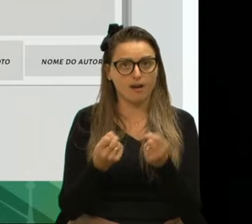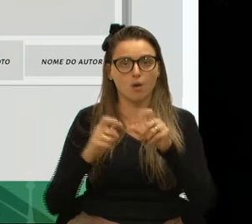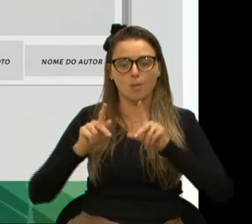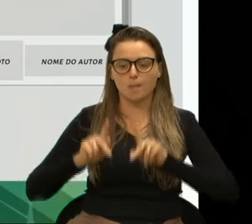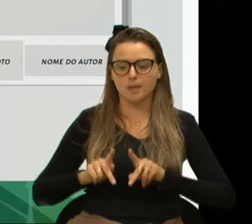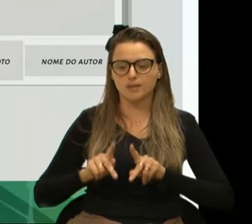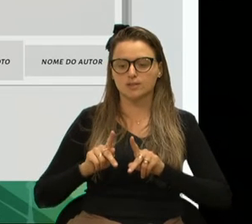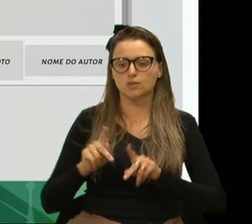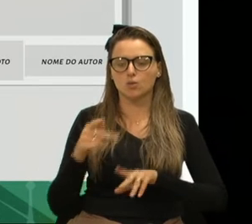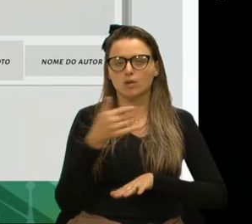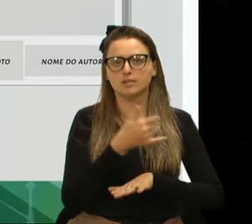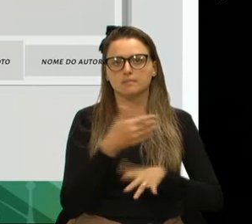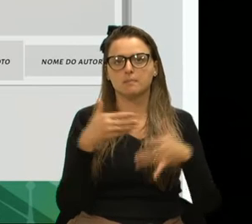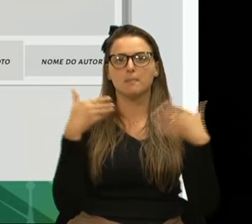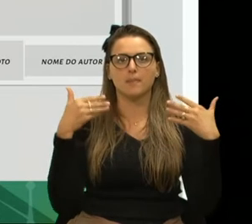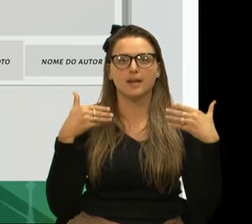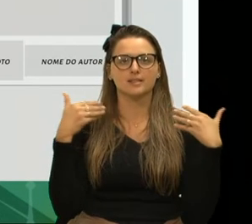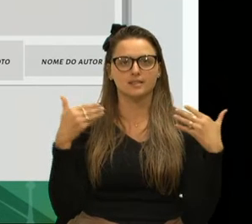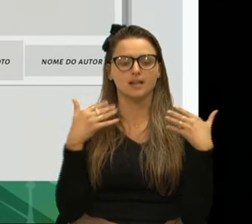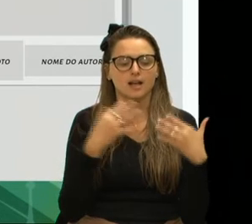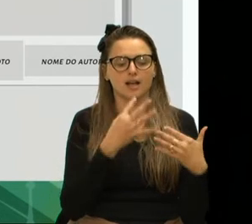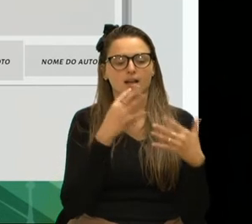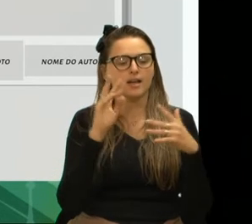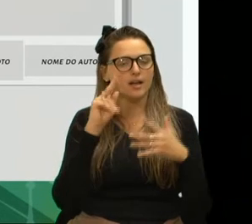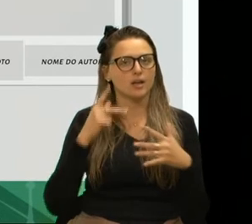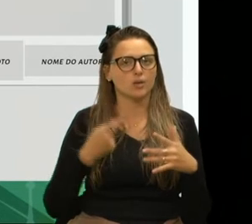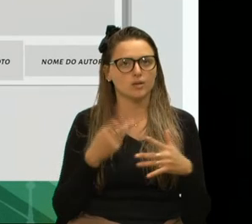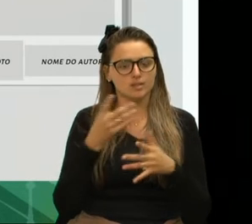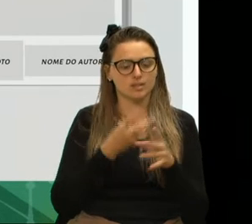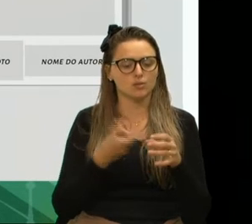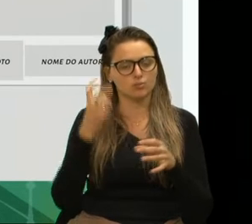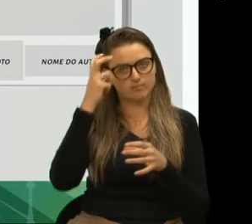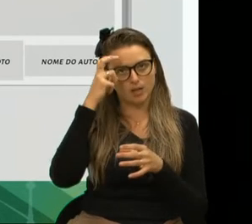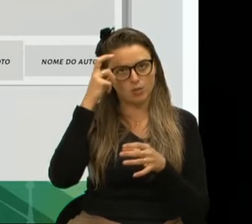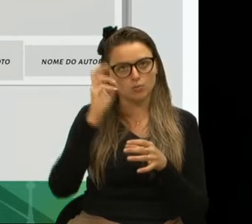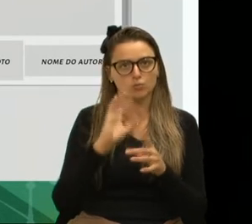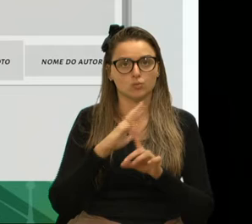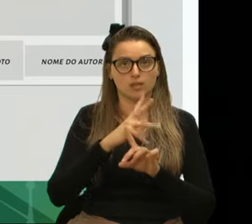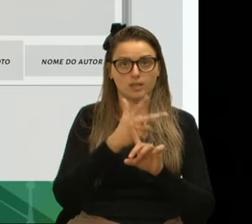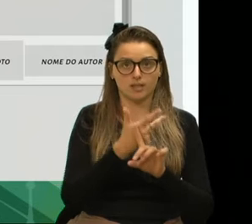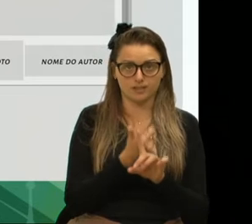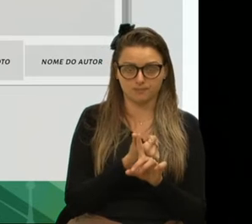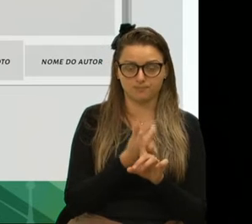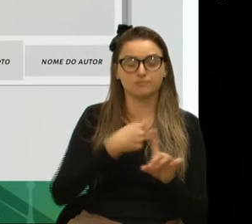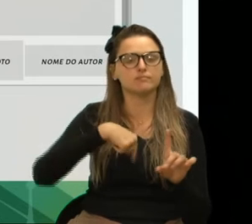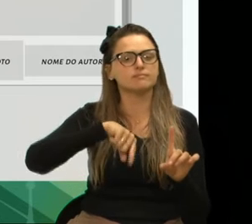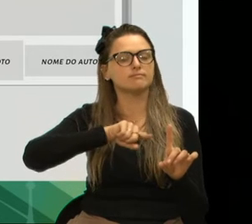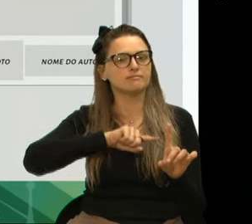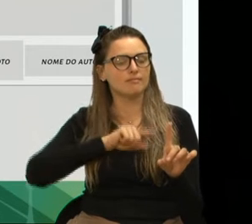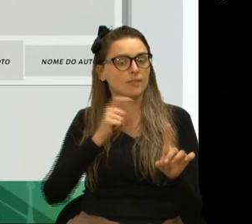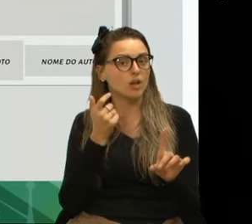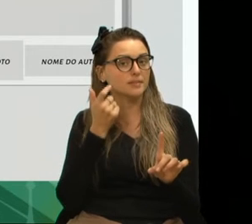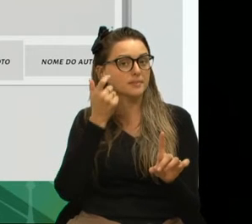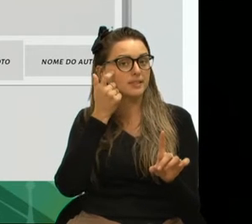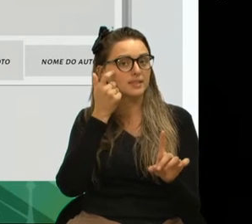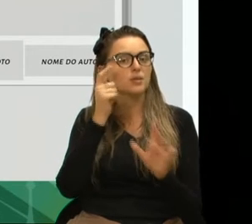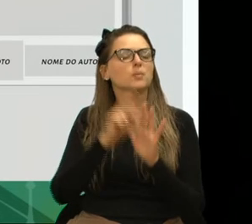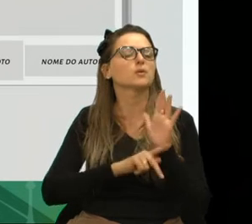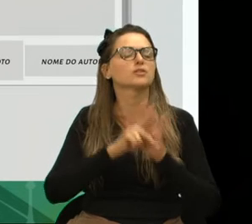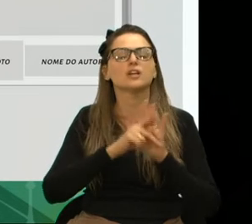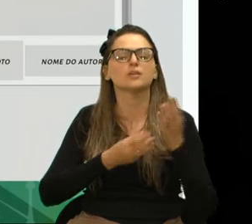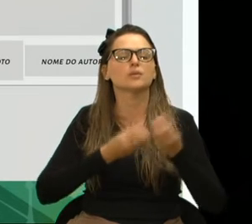melhor a nossa arte e a nossa cultura. E, vereador Felipe, nos serviu de inspiração este